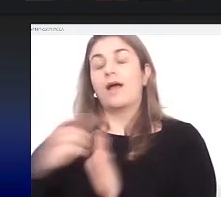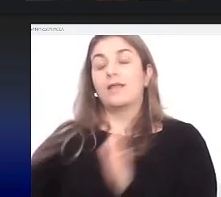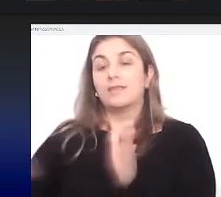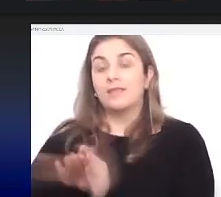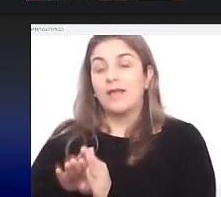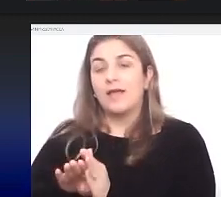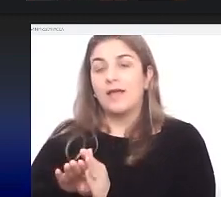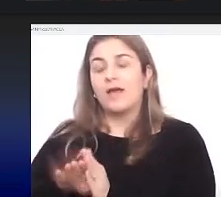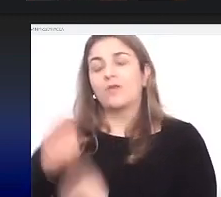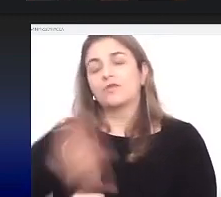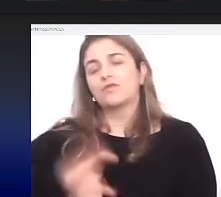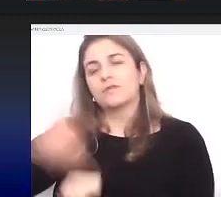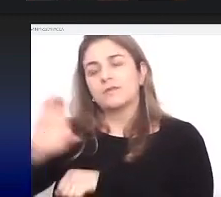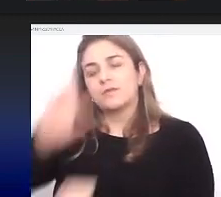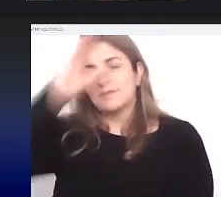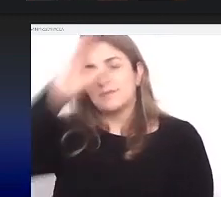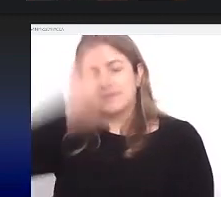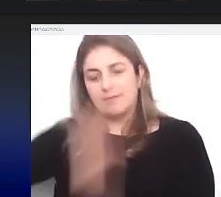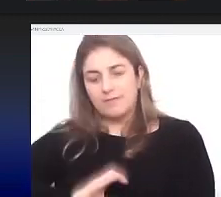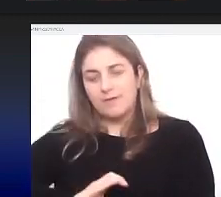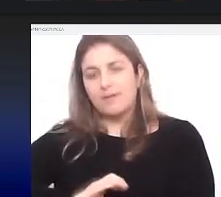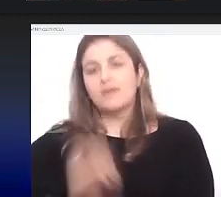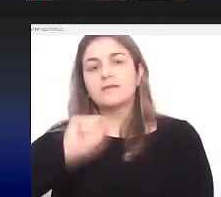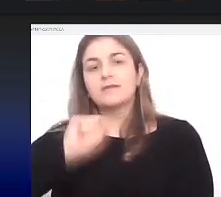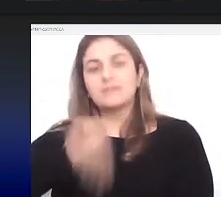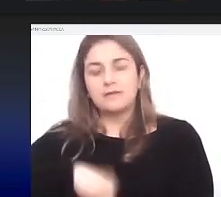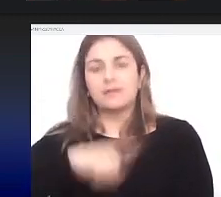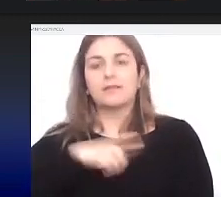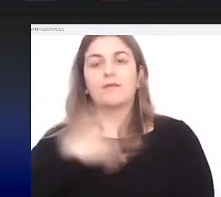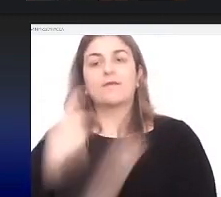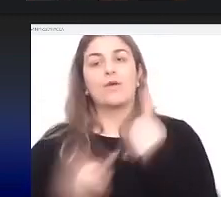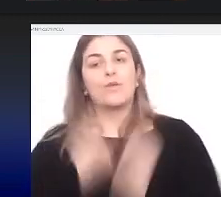Cidadã, claro que com alguns